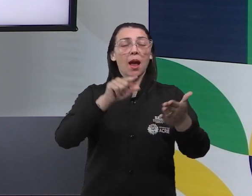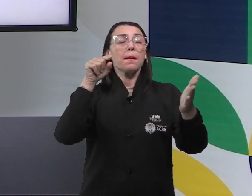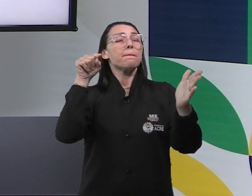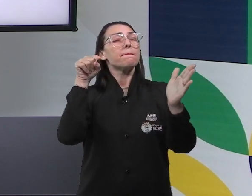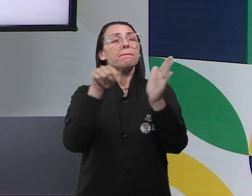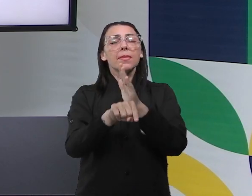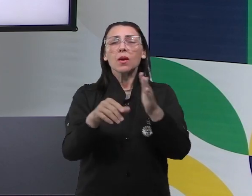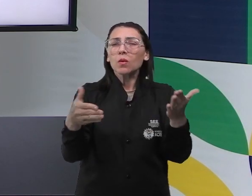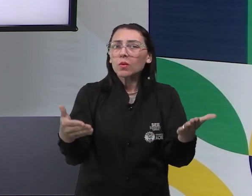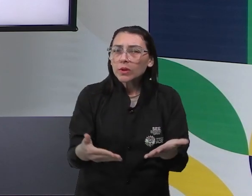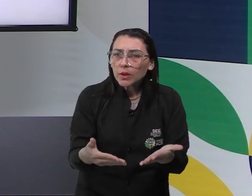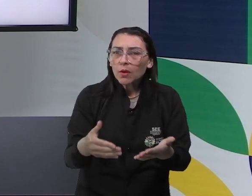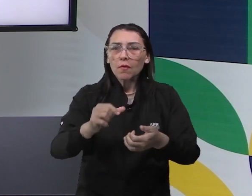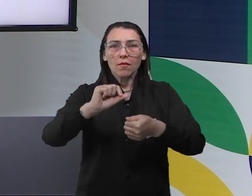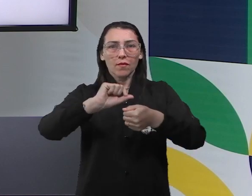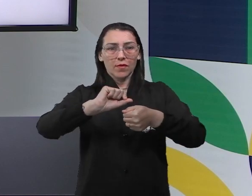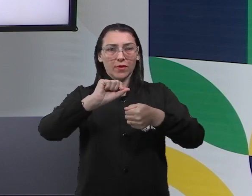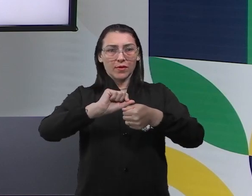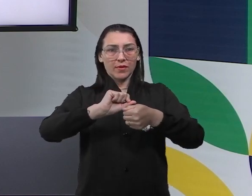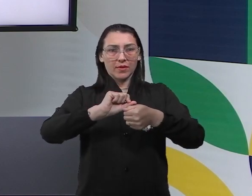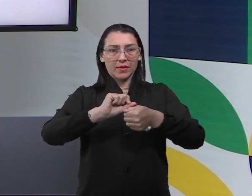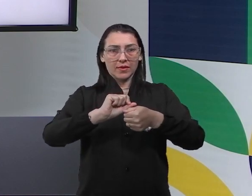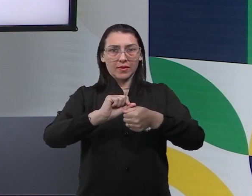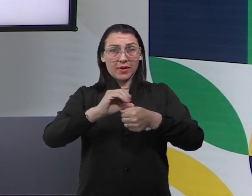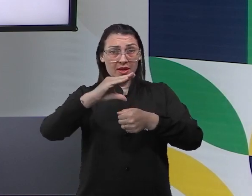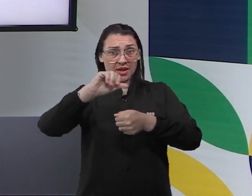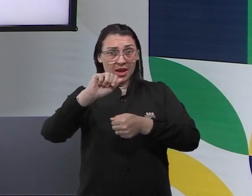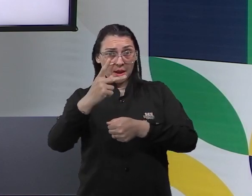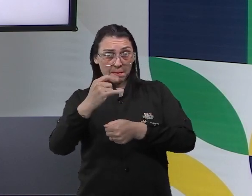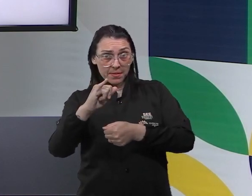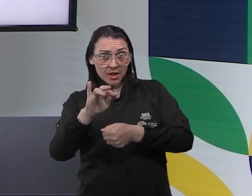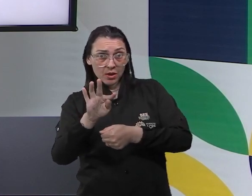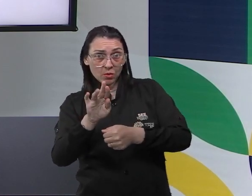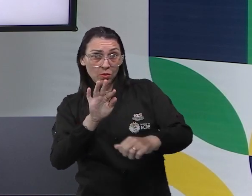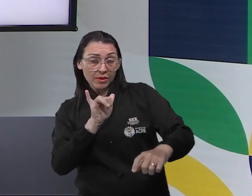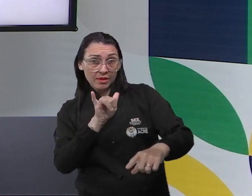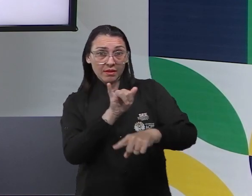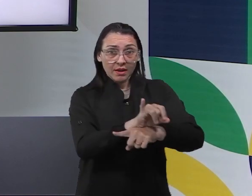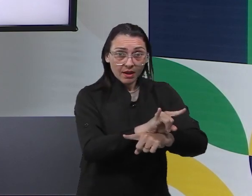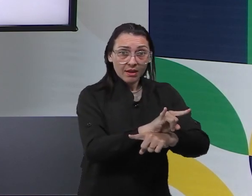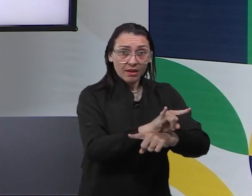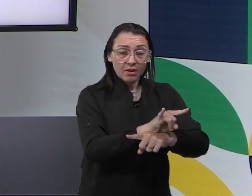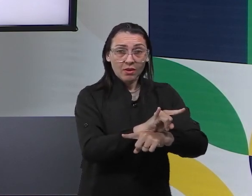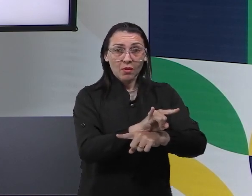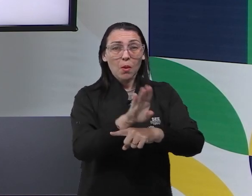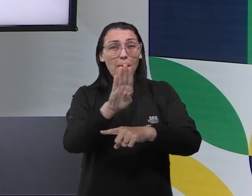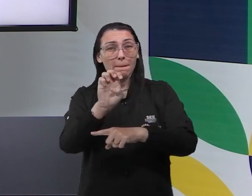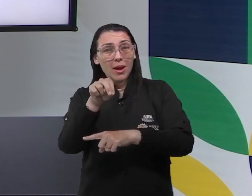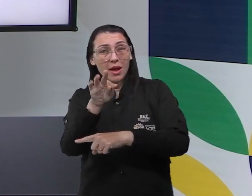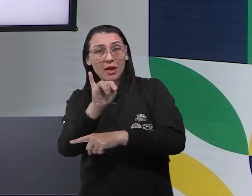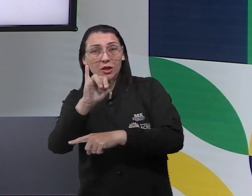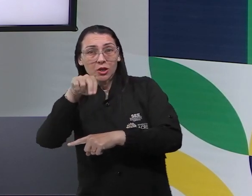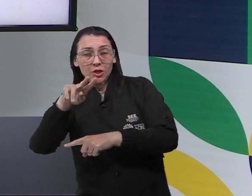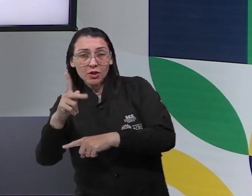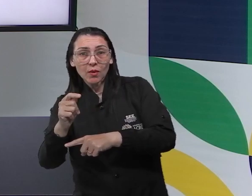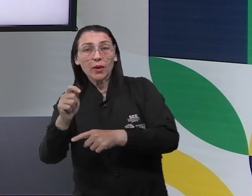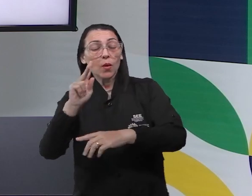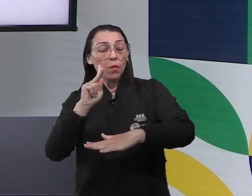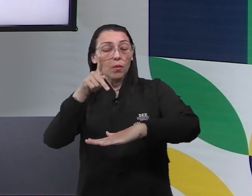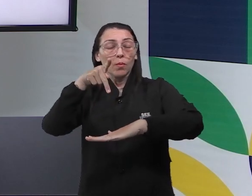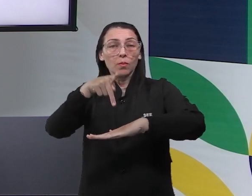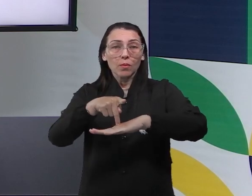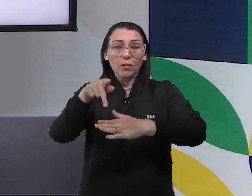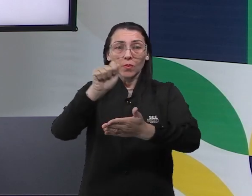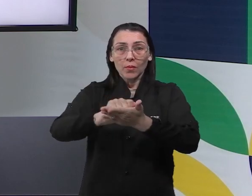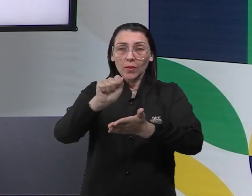pergunta clássica que eu fiz. Capitu traiu ou não Bentinho? E aí? É que o escritor, no processo